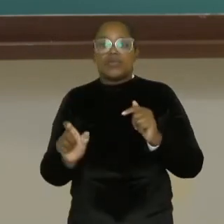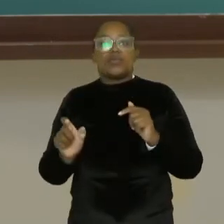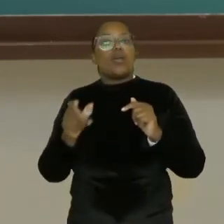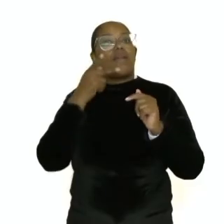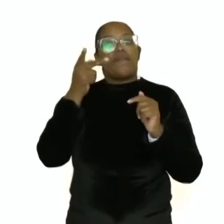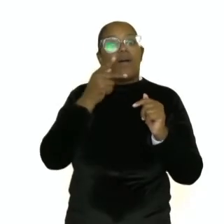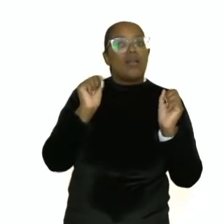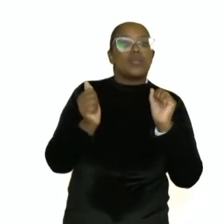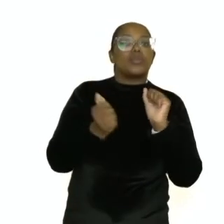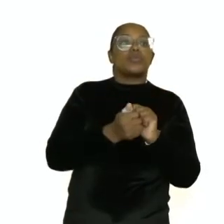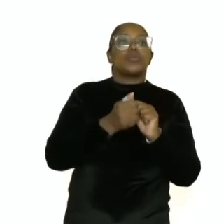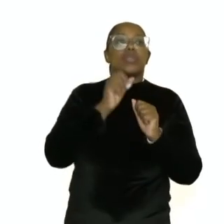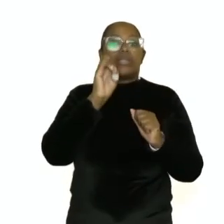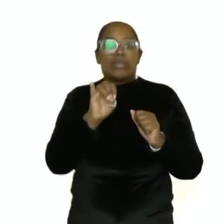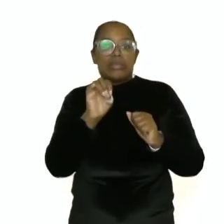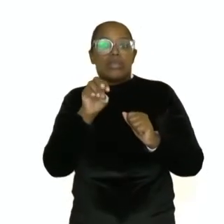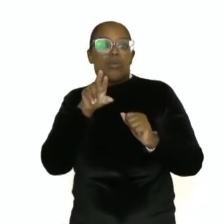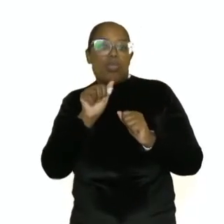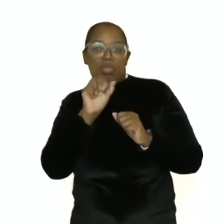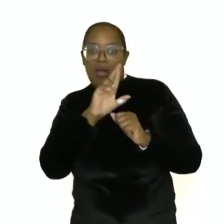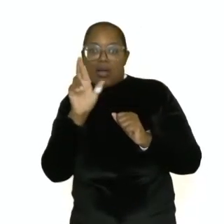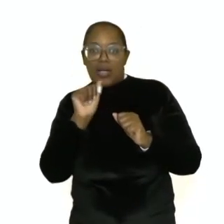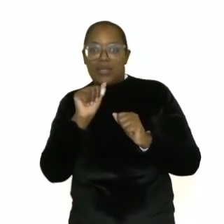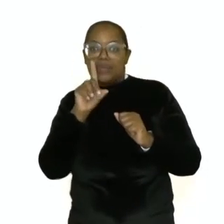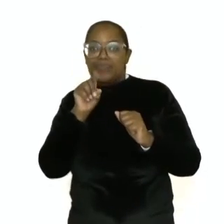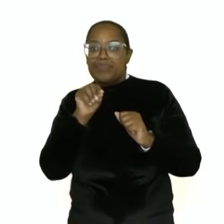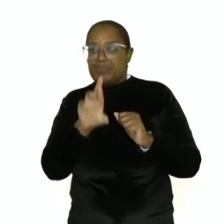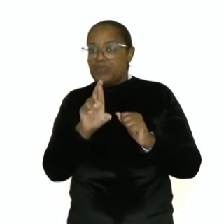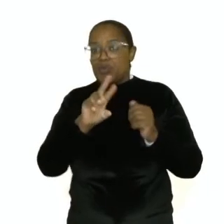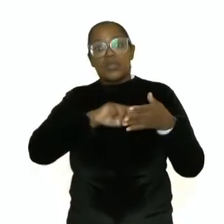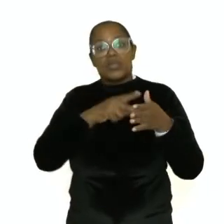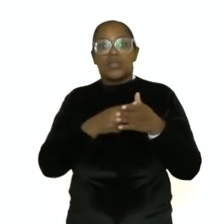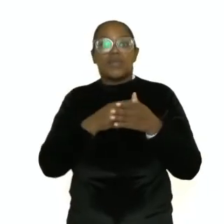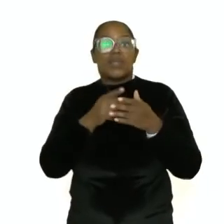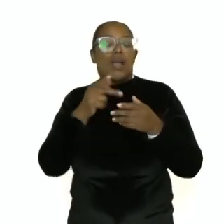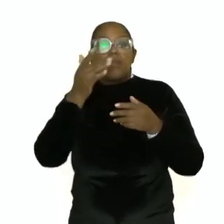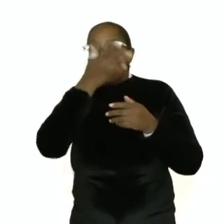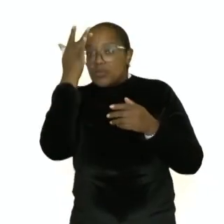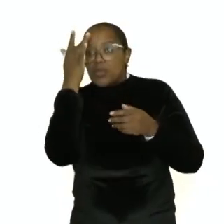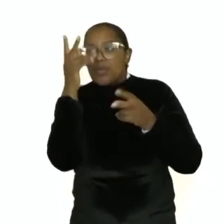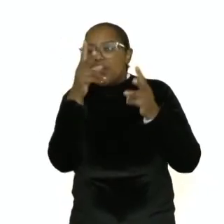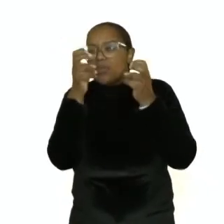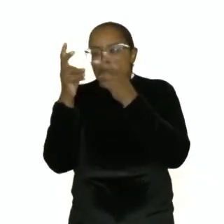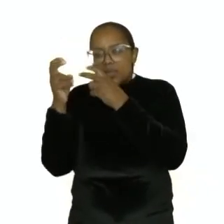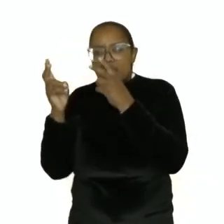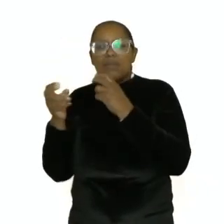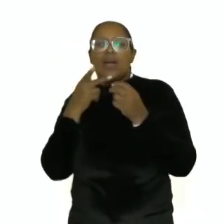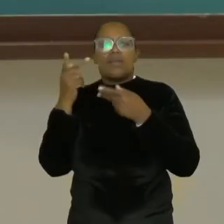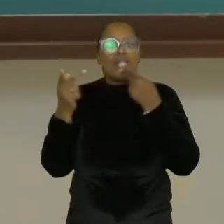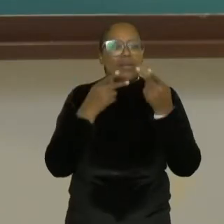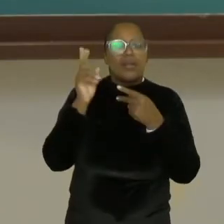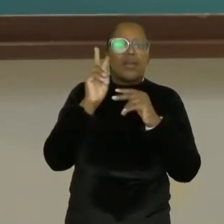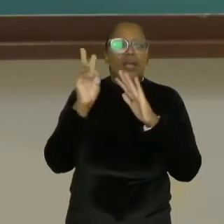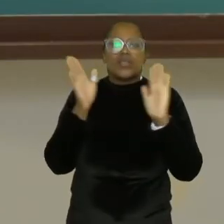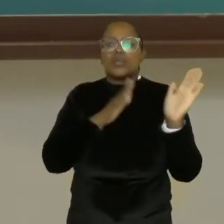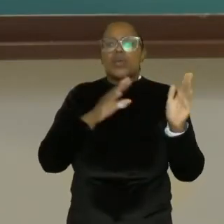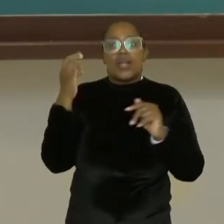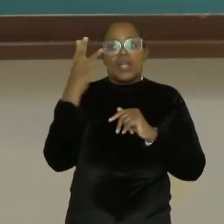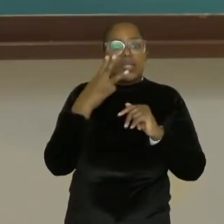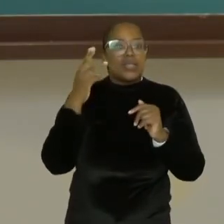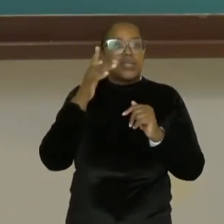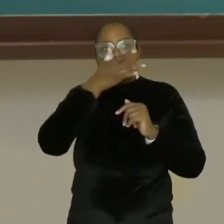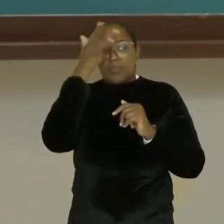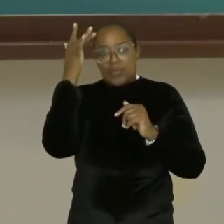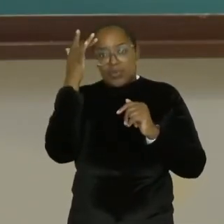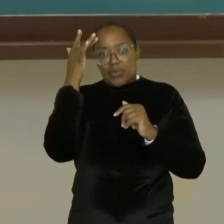ações. Quando o narrador apenas narra a história, chamado de narrador observador, ou seja, ele narra a história em terceira pessoa e